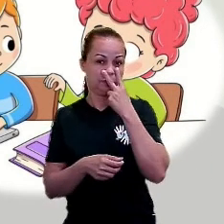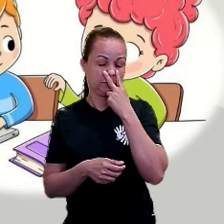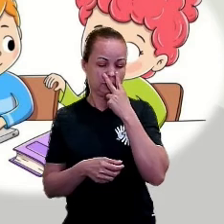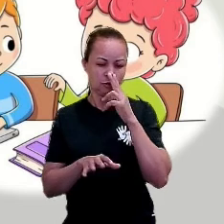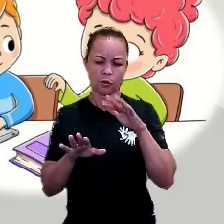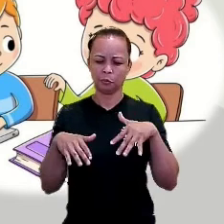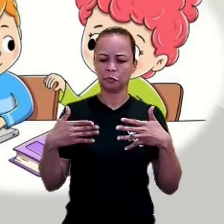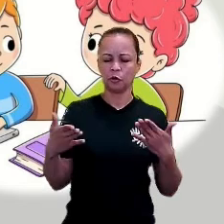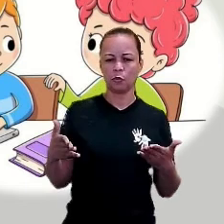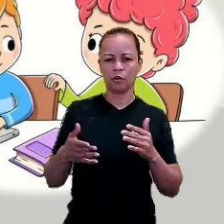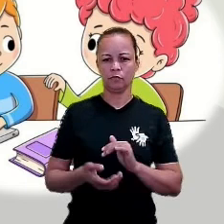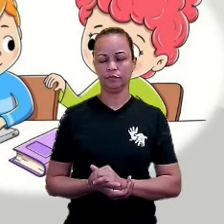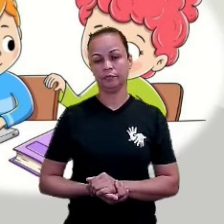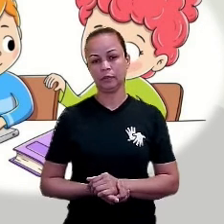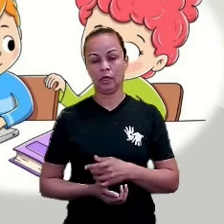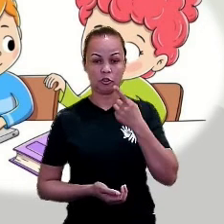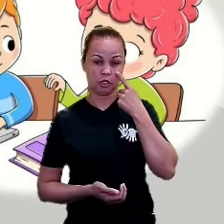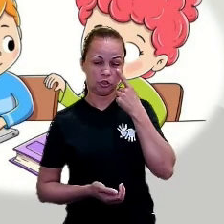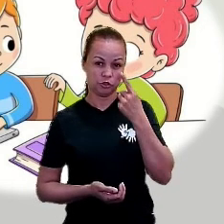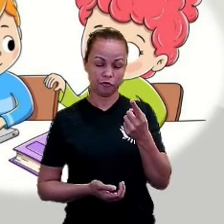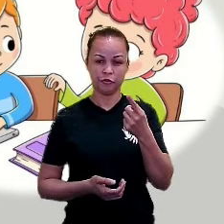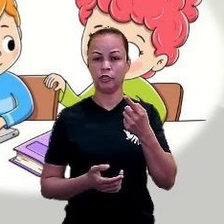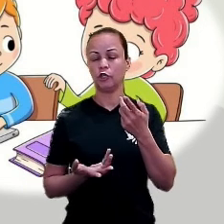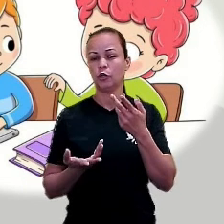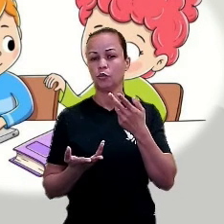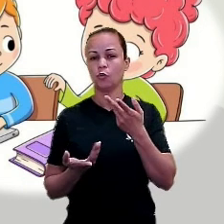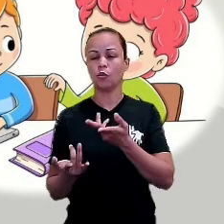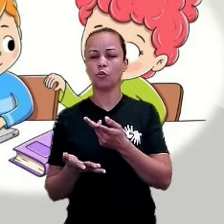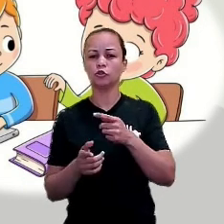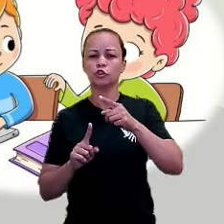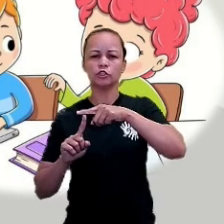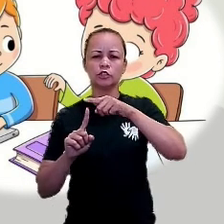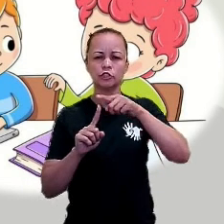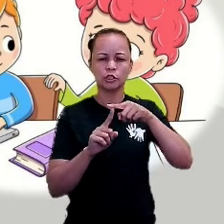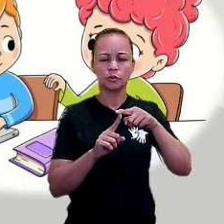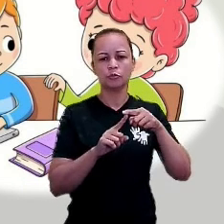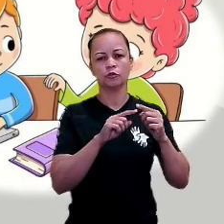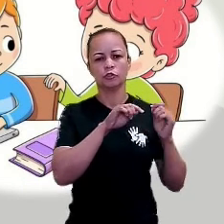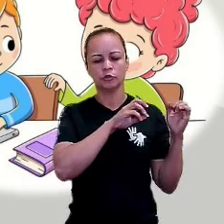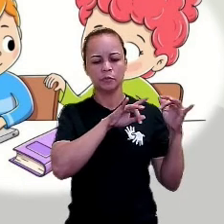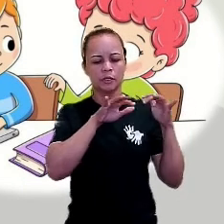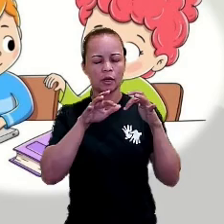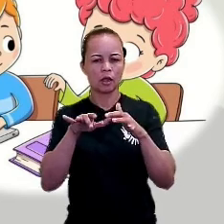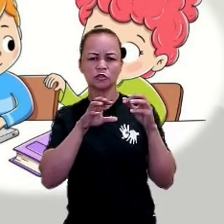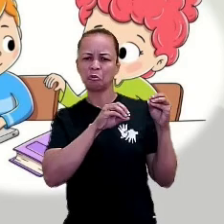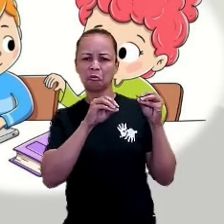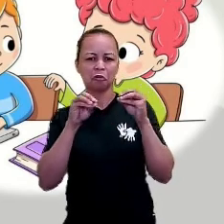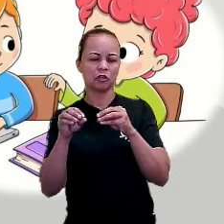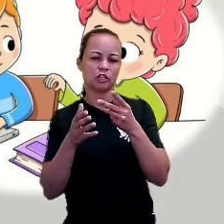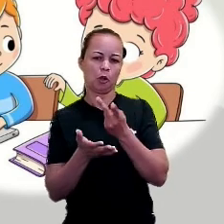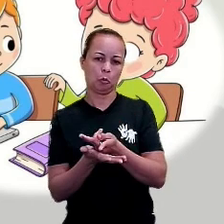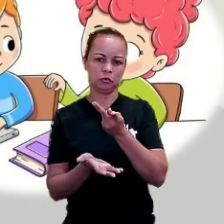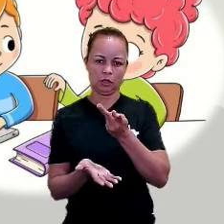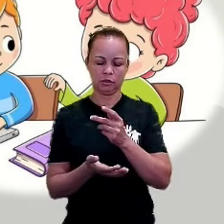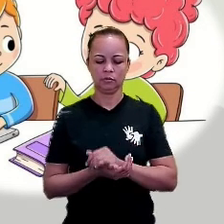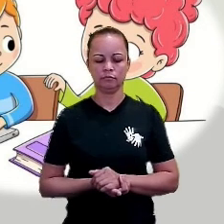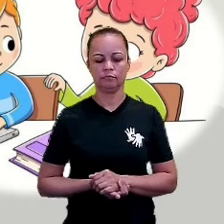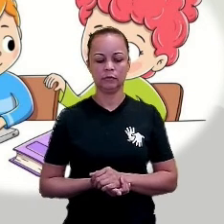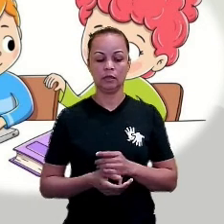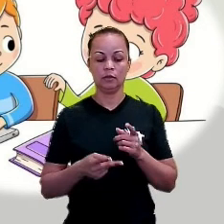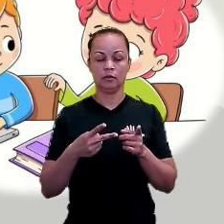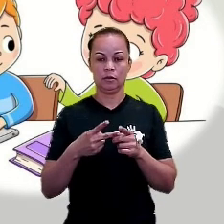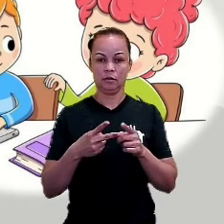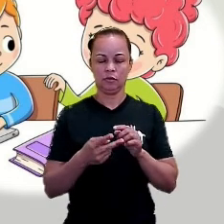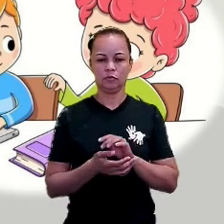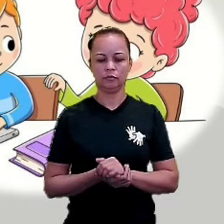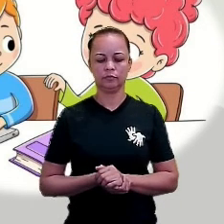gente acabou de ver os principais motivos e os tipos de migrações que ocorrem. Segundo,